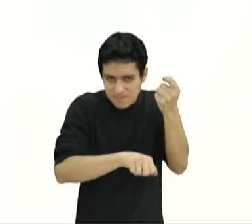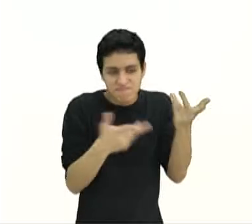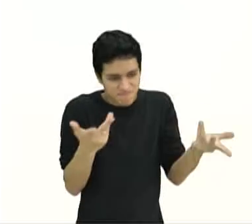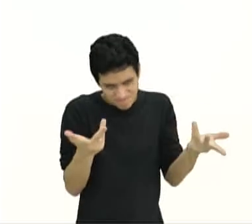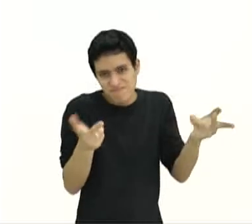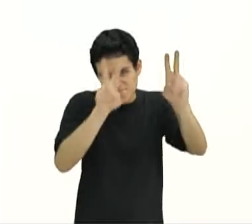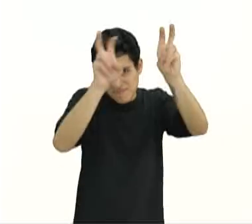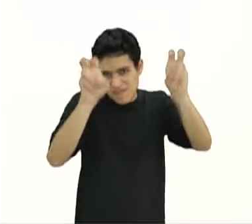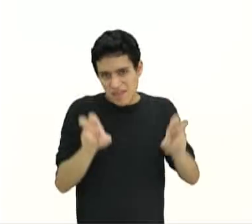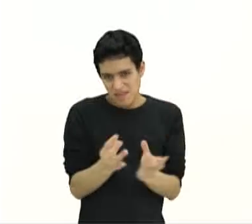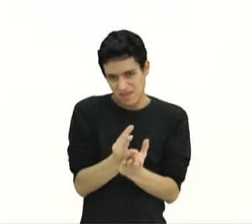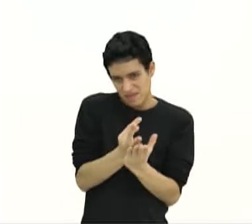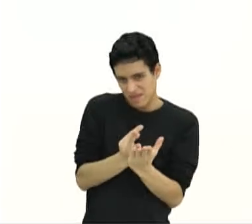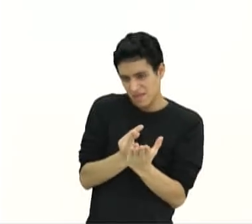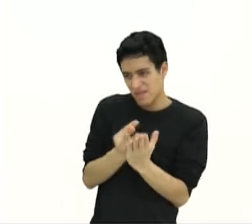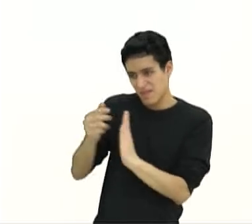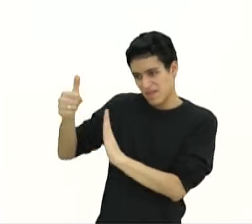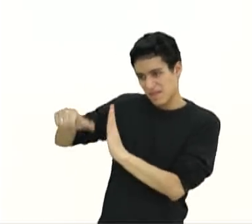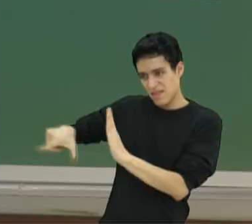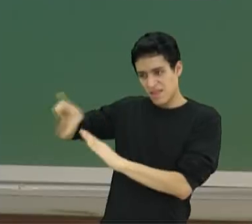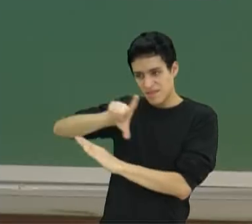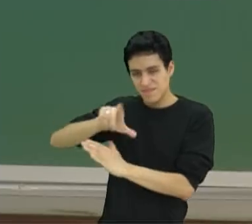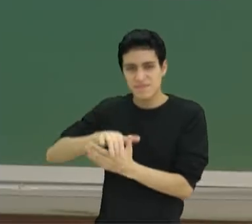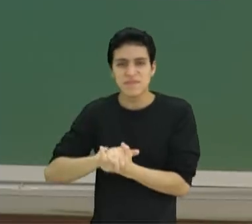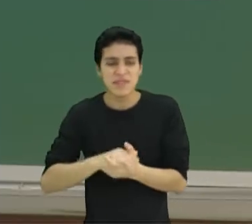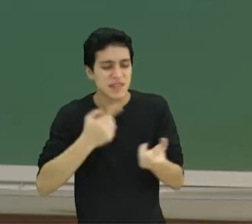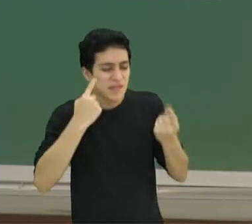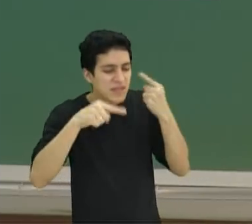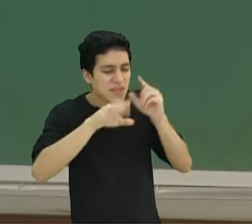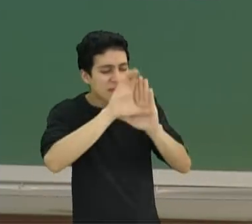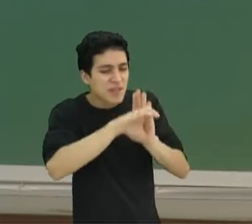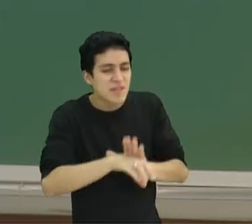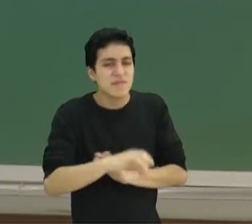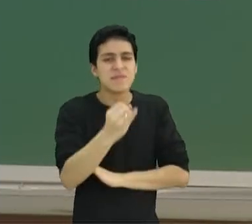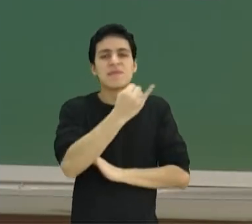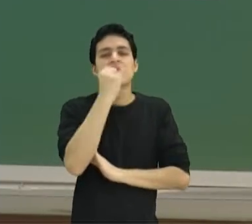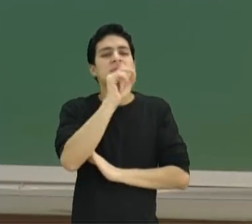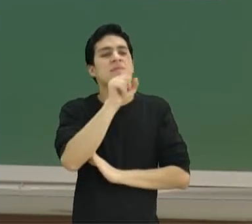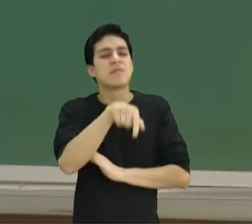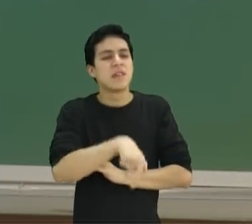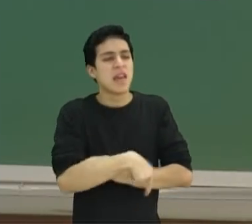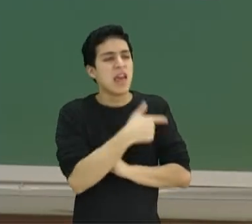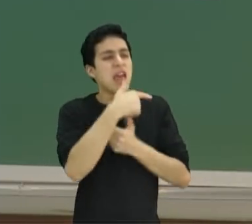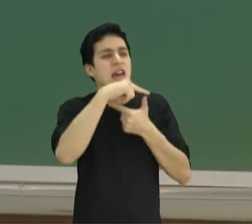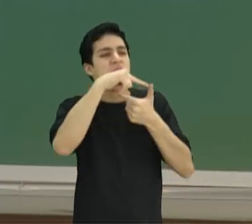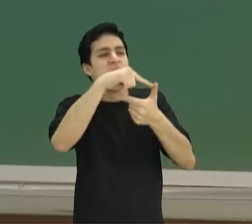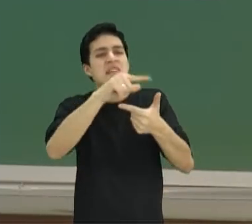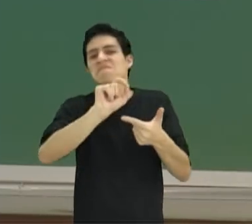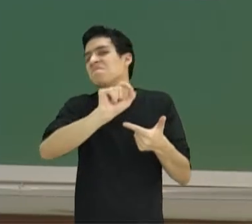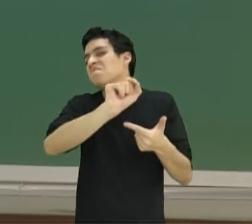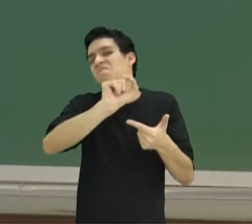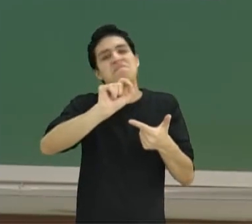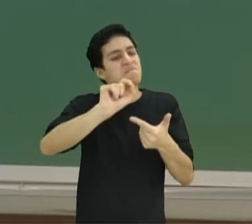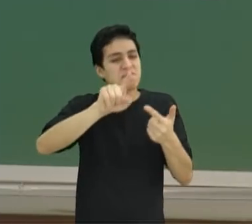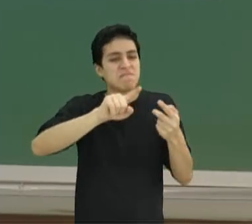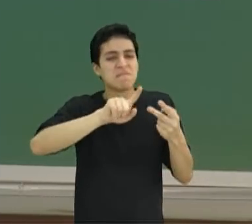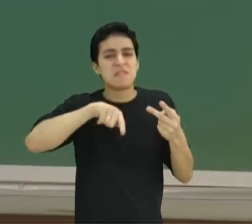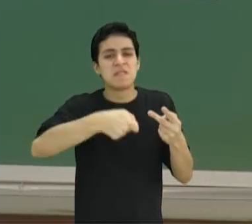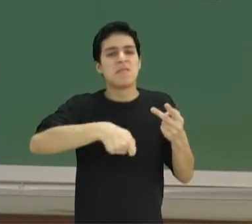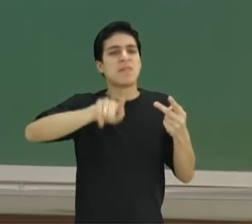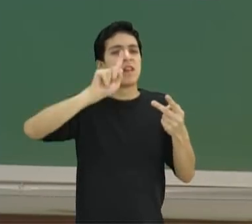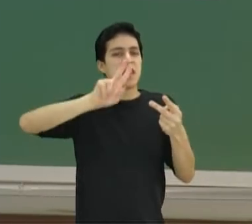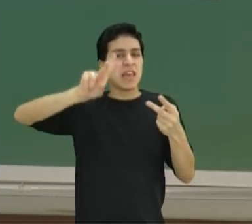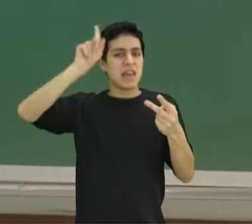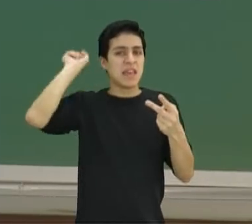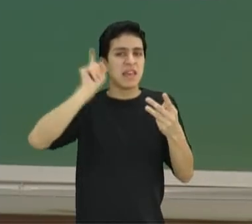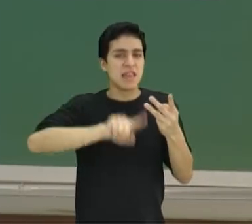o tema do texto. Isso mesmo, conseguimos identificar conceitos importantes sobre o que é clássico, sobre a questão de Grécia Antiga, Roma